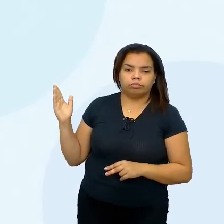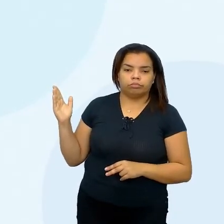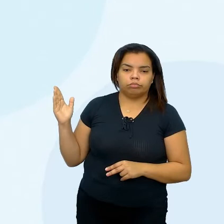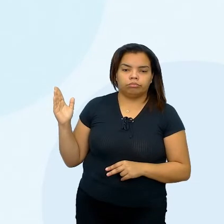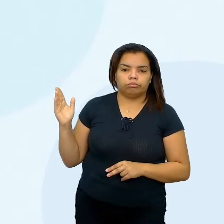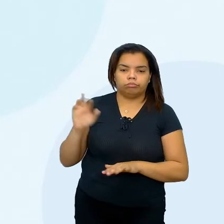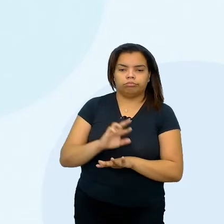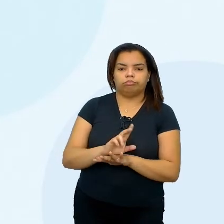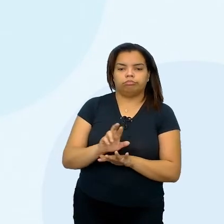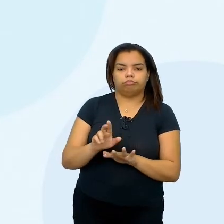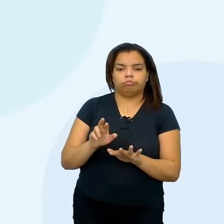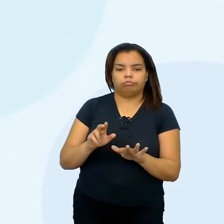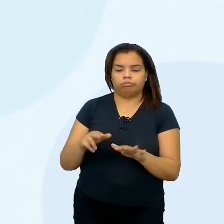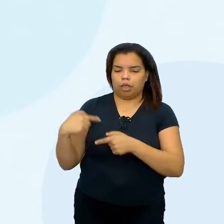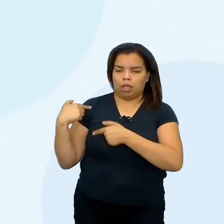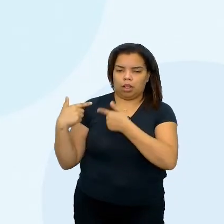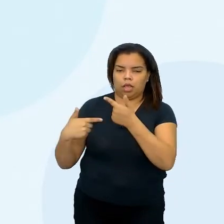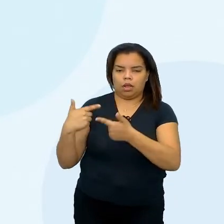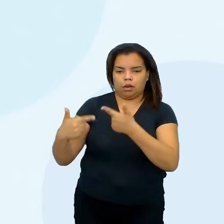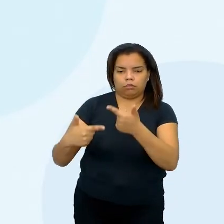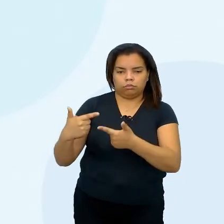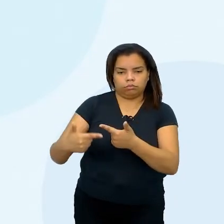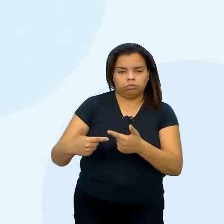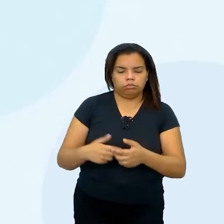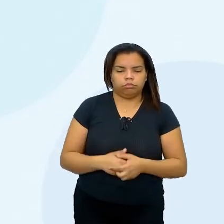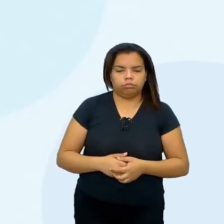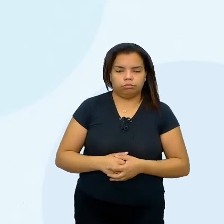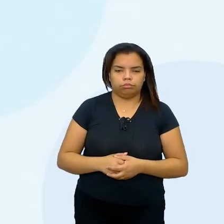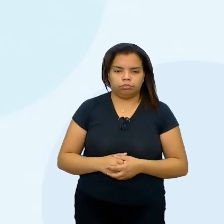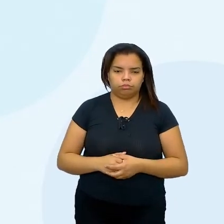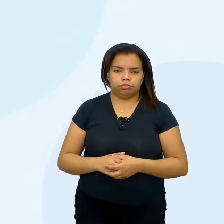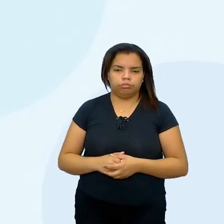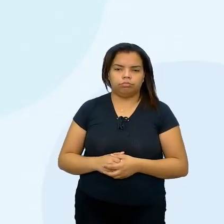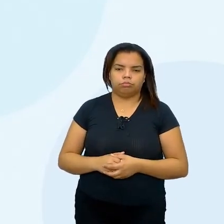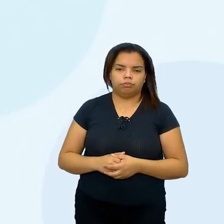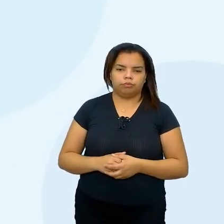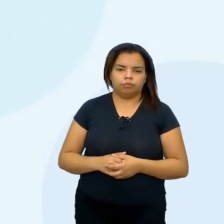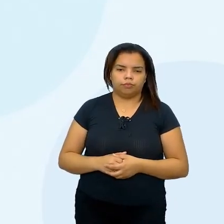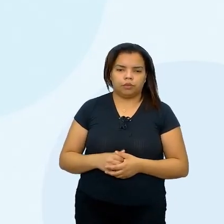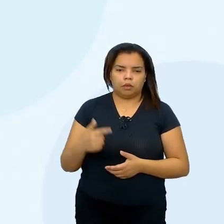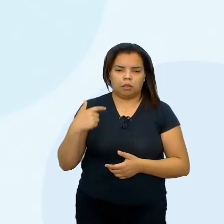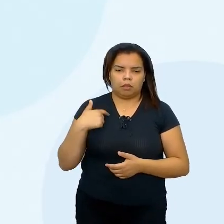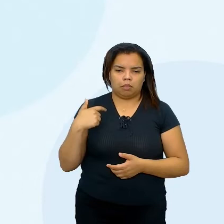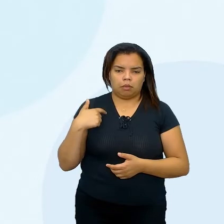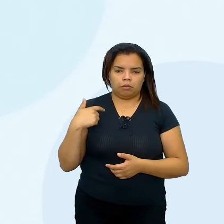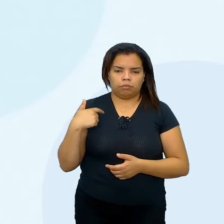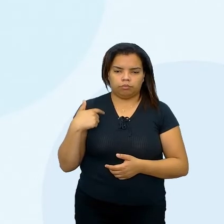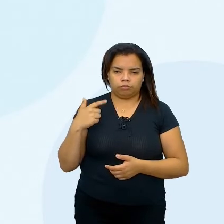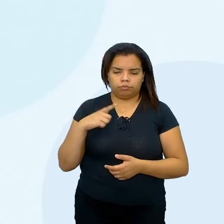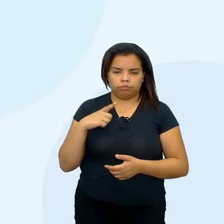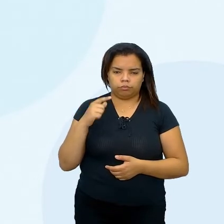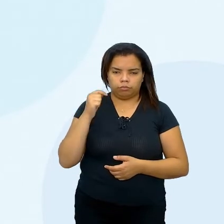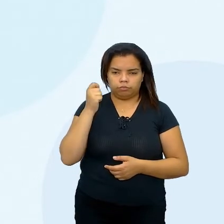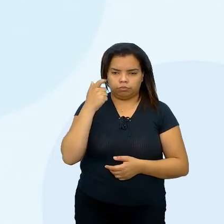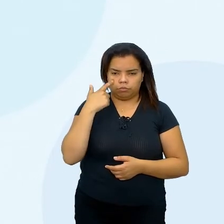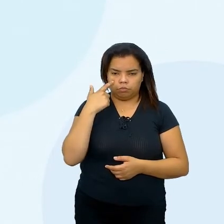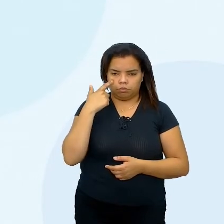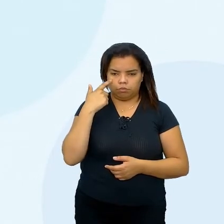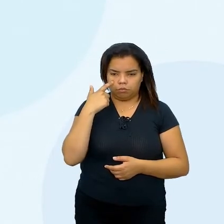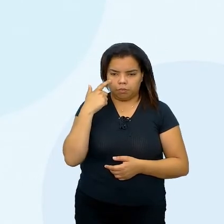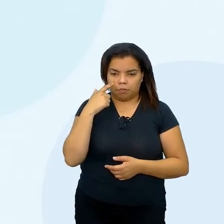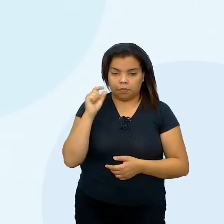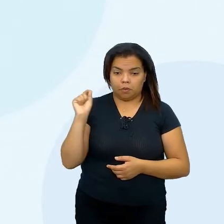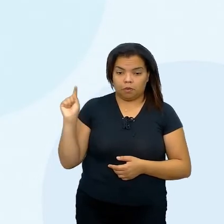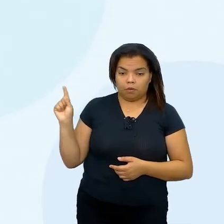então, dessas modificações, dessas mutações. Então, eu tenho, veja só, vamos aqui traduzir,